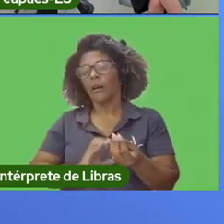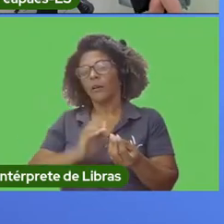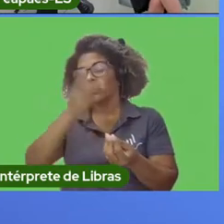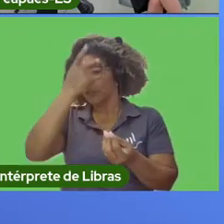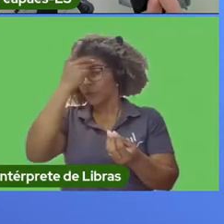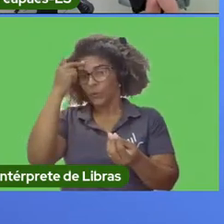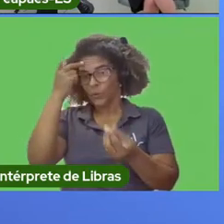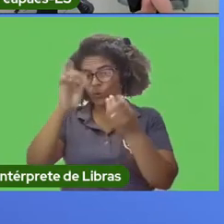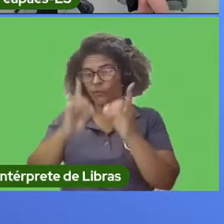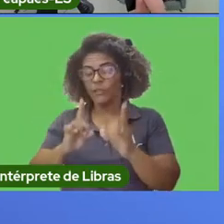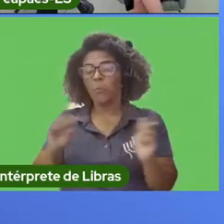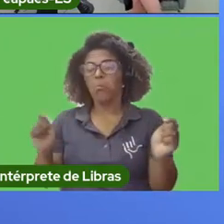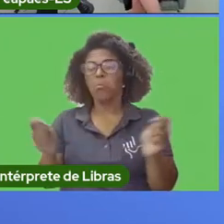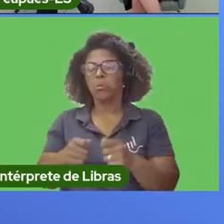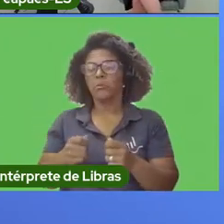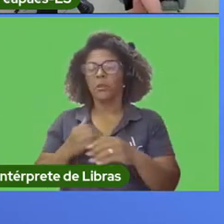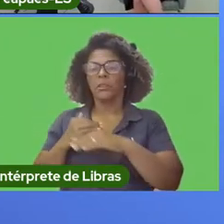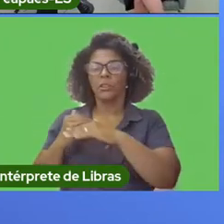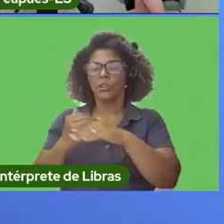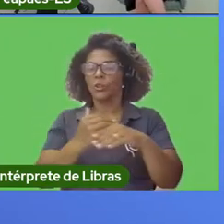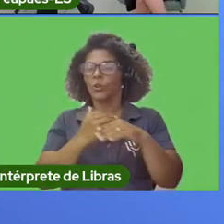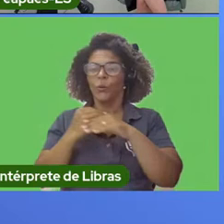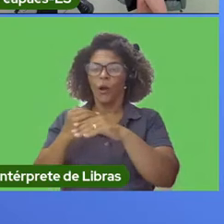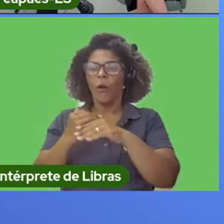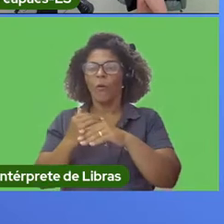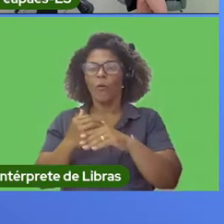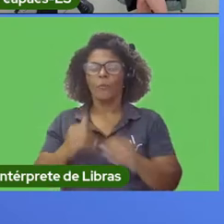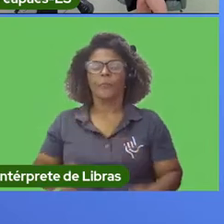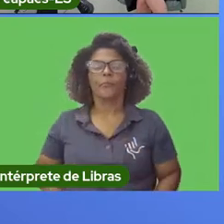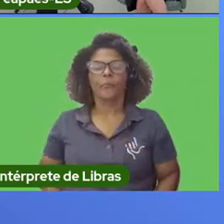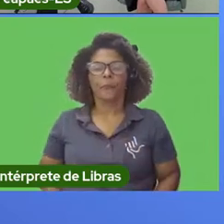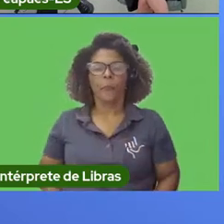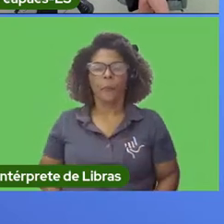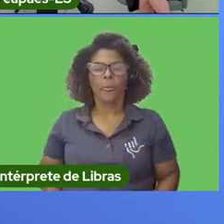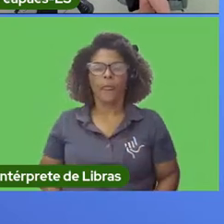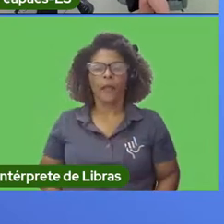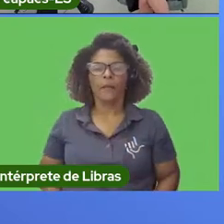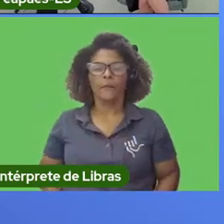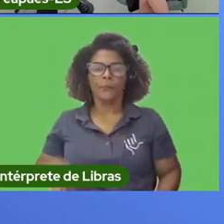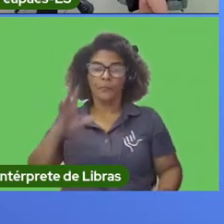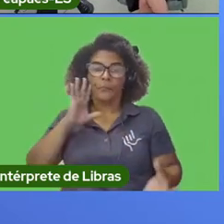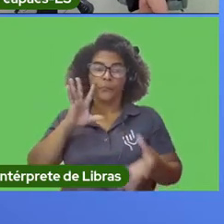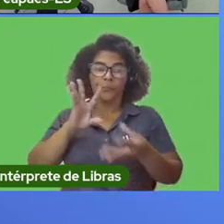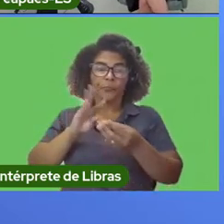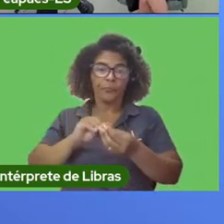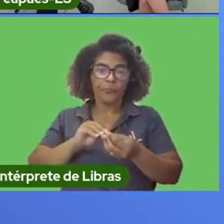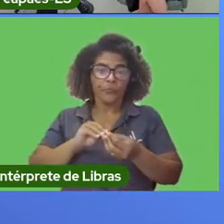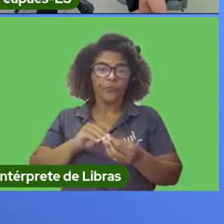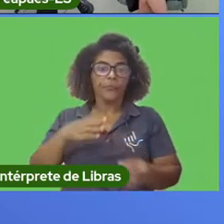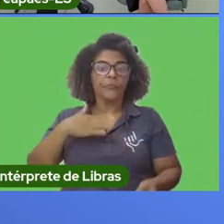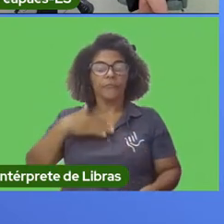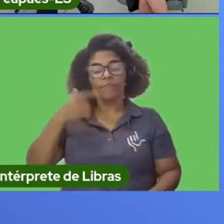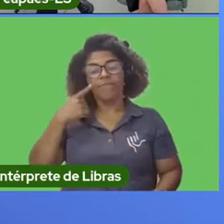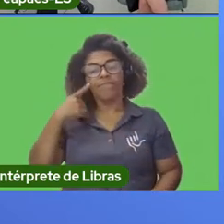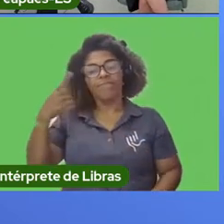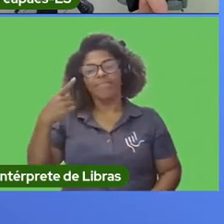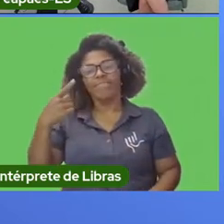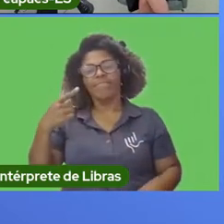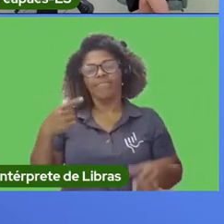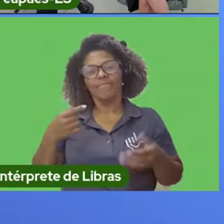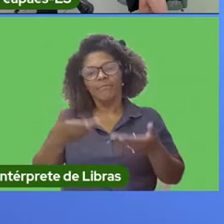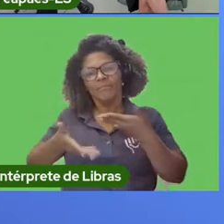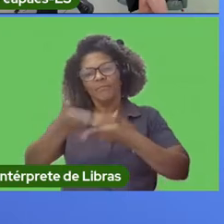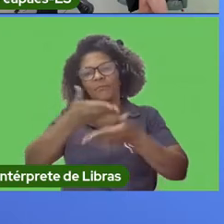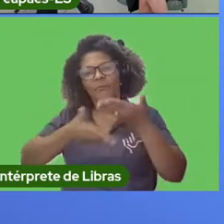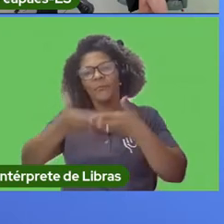pessoas com deficiência. Eu, para concluir essas minhas ideias aqui que eu queria compartilhar